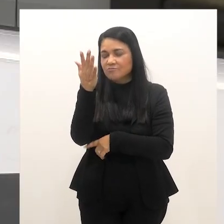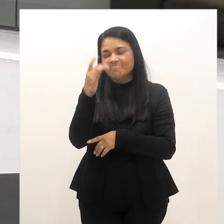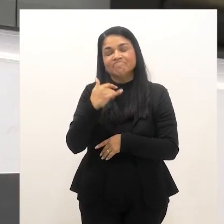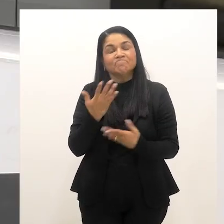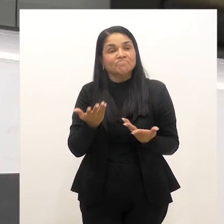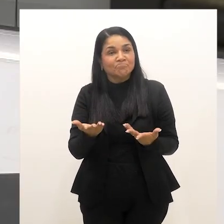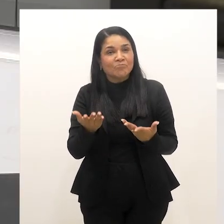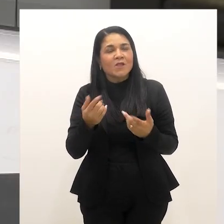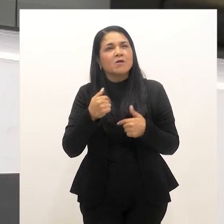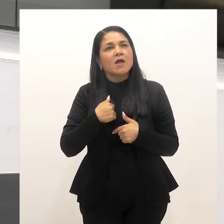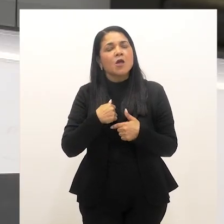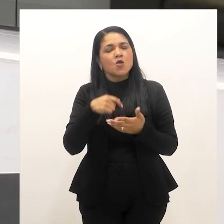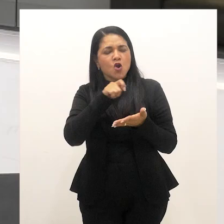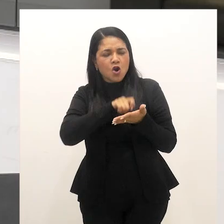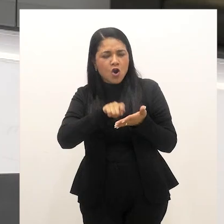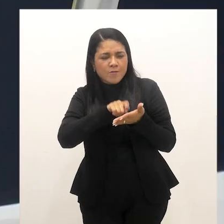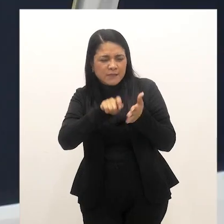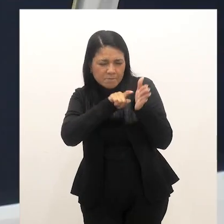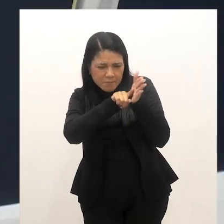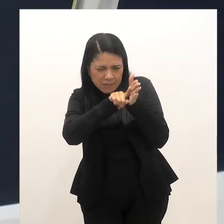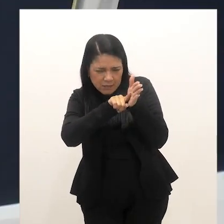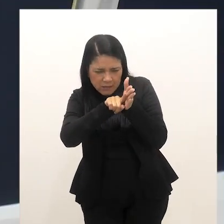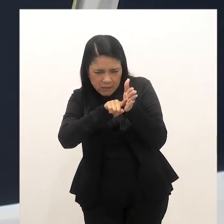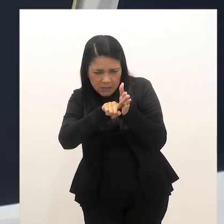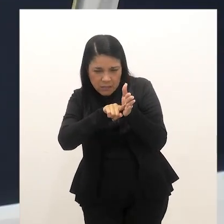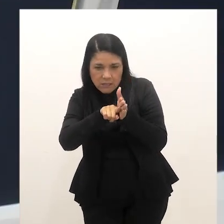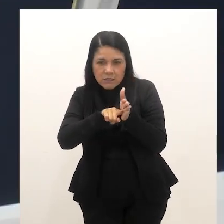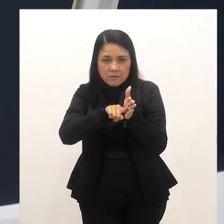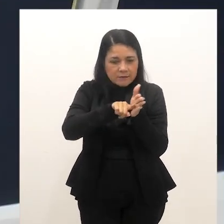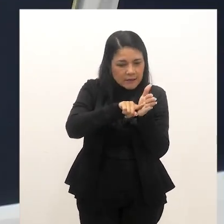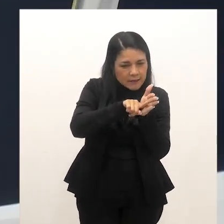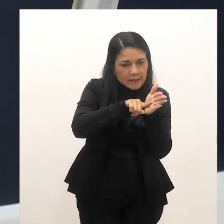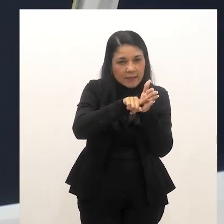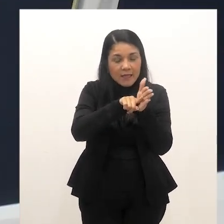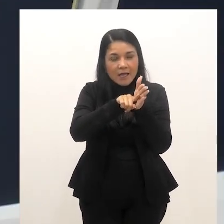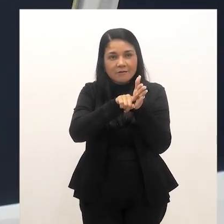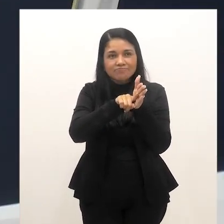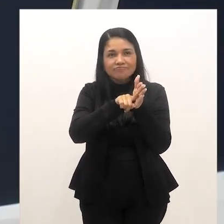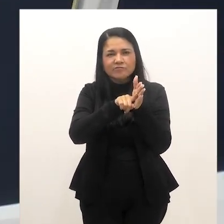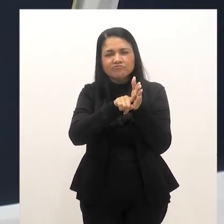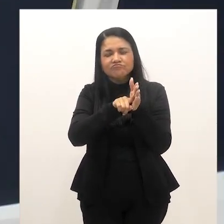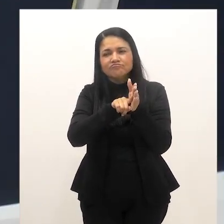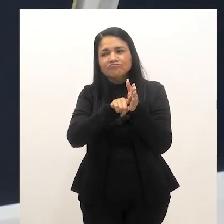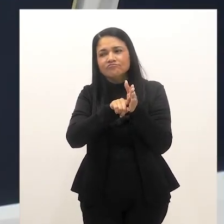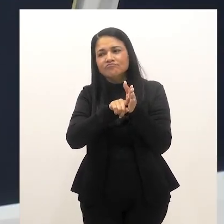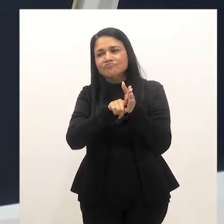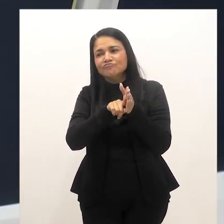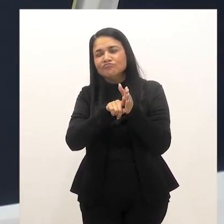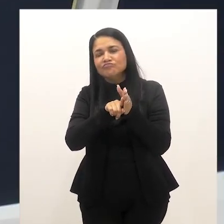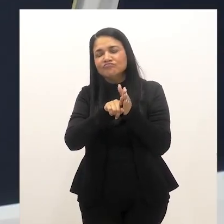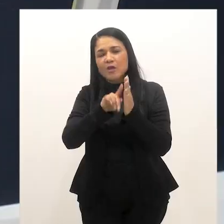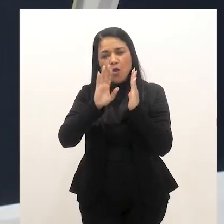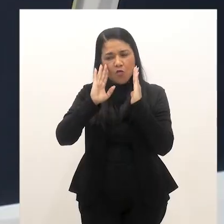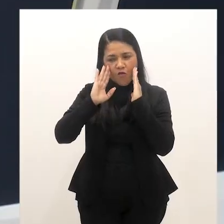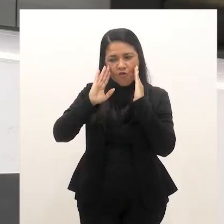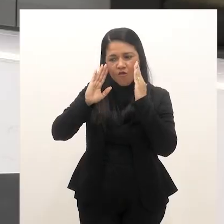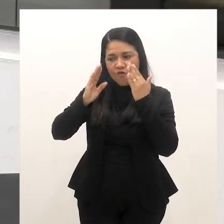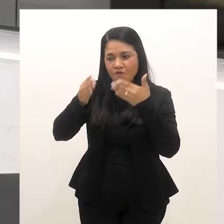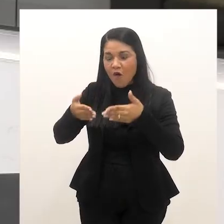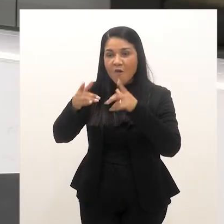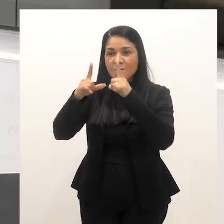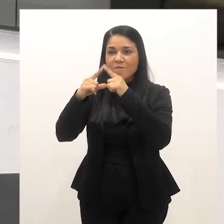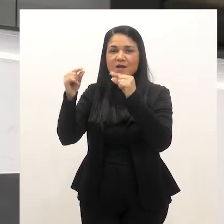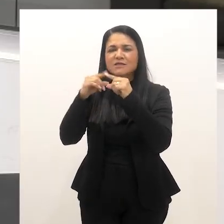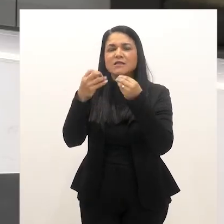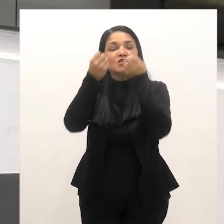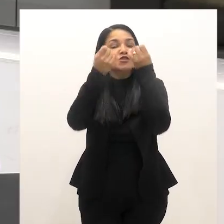nos lugares, né? Visitar e tal. Só que a pesquisa foi me levando para Brasília. Me explica melhor, o que